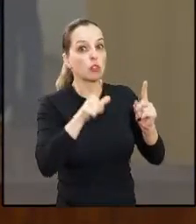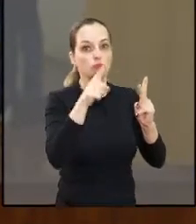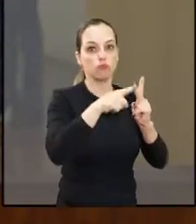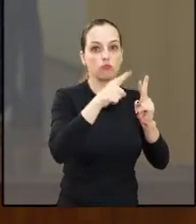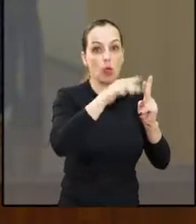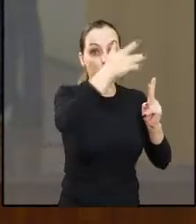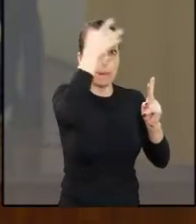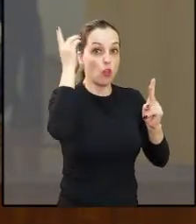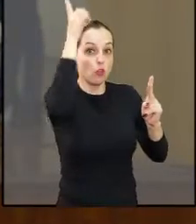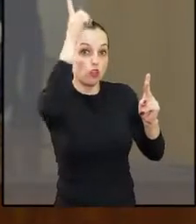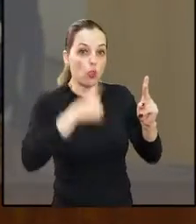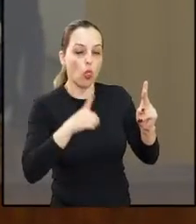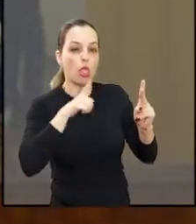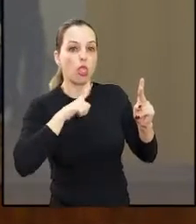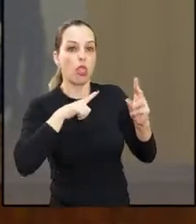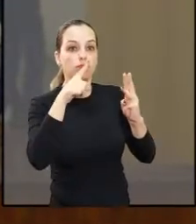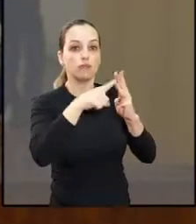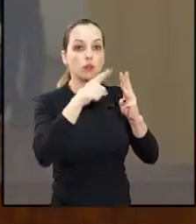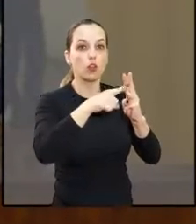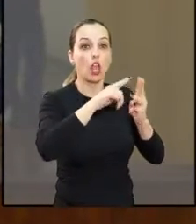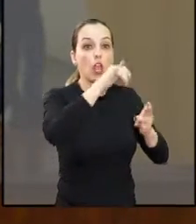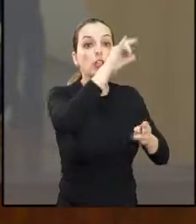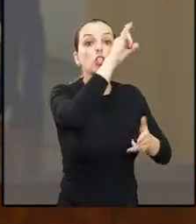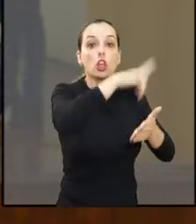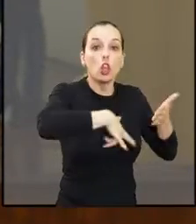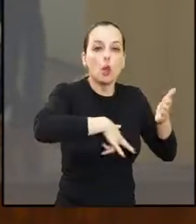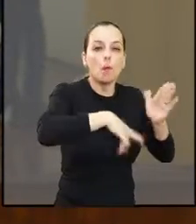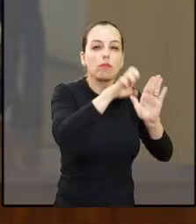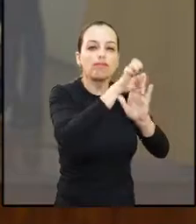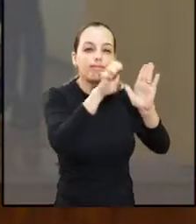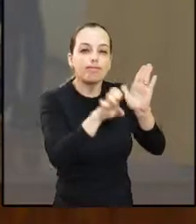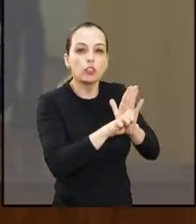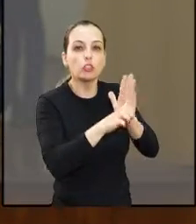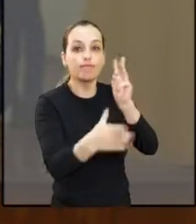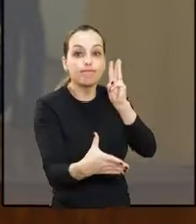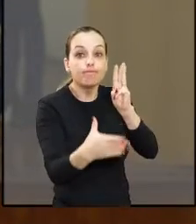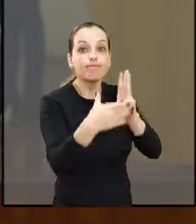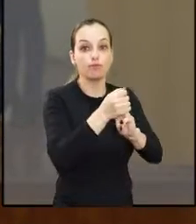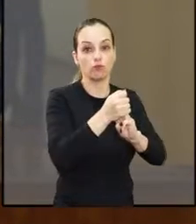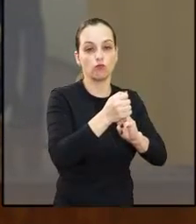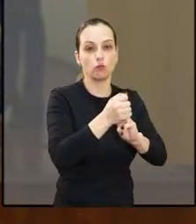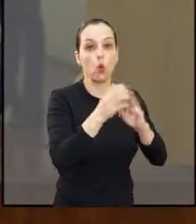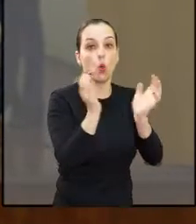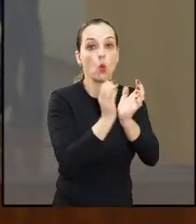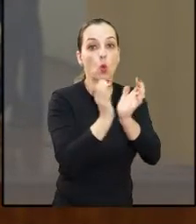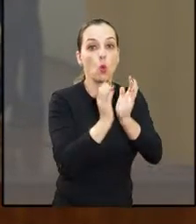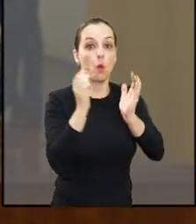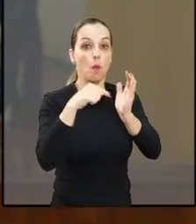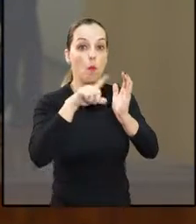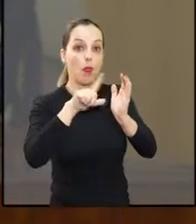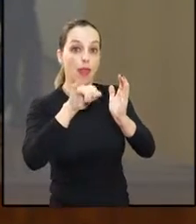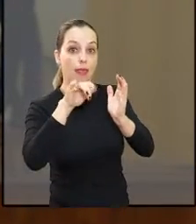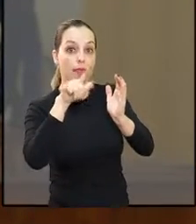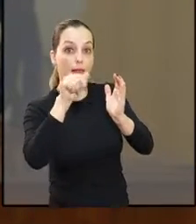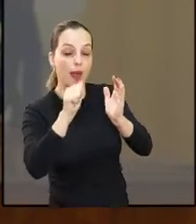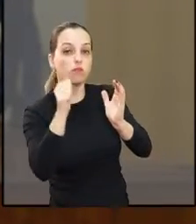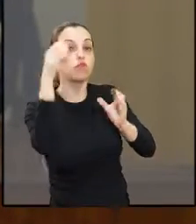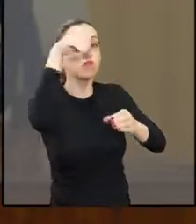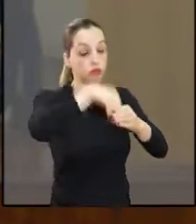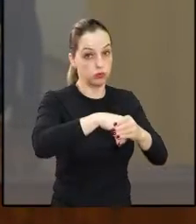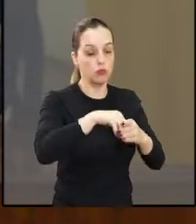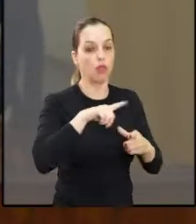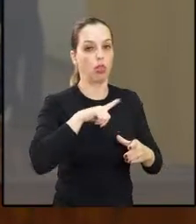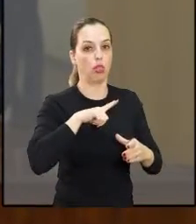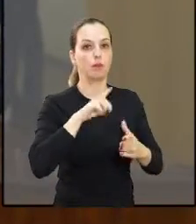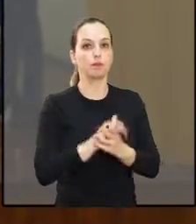estatuto, para que eles possam compor, integrar a Liga Araraquarense de Futebol, que é uma liga